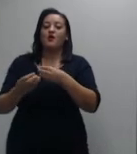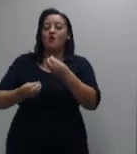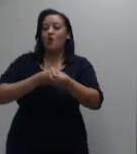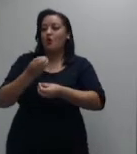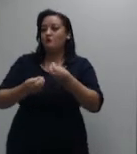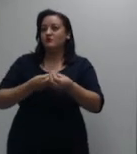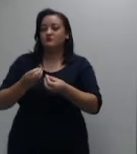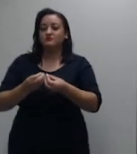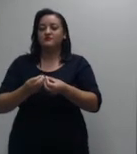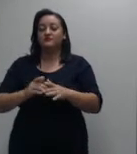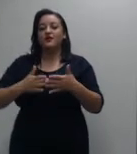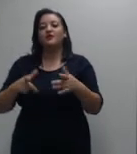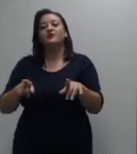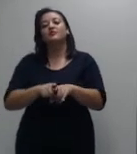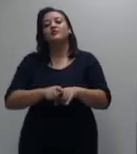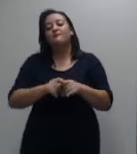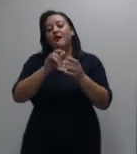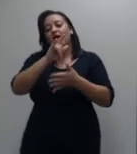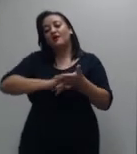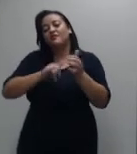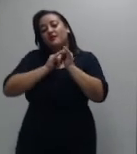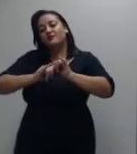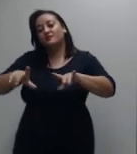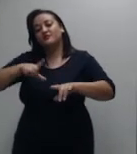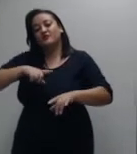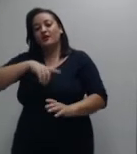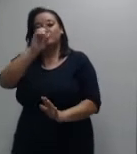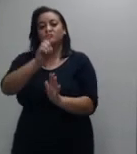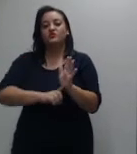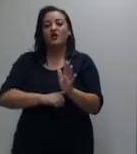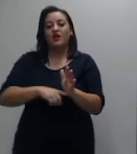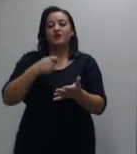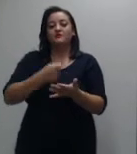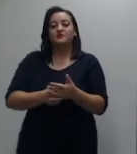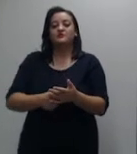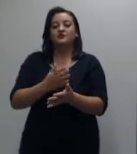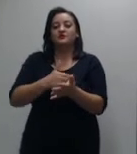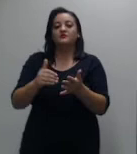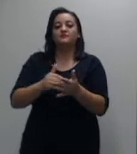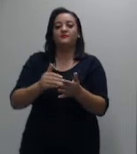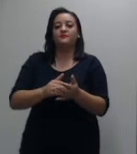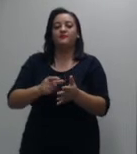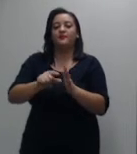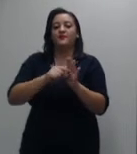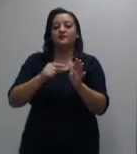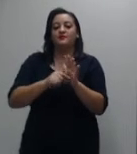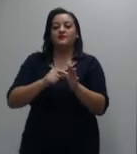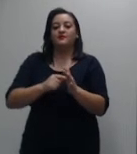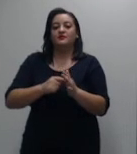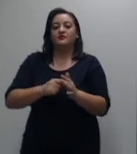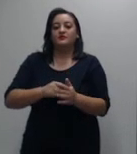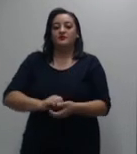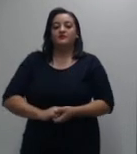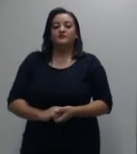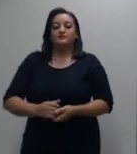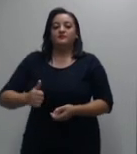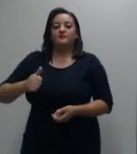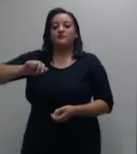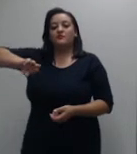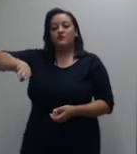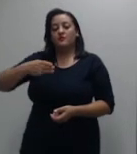quanto à declaração de que possui direito a retenção de um total da taxa de assinatura um milhão de dólar